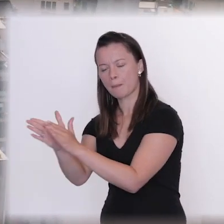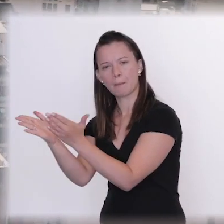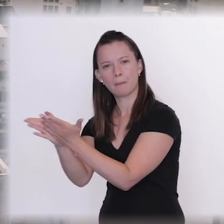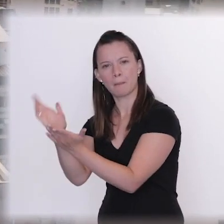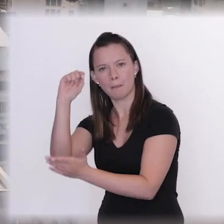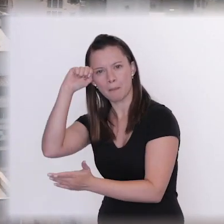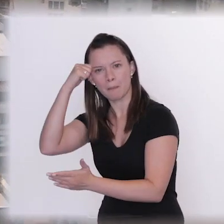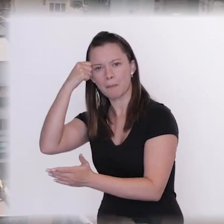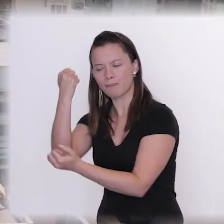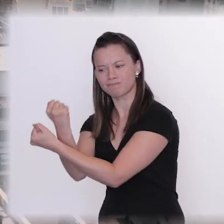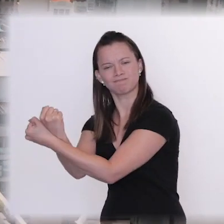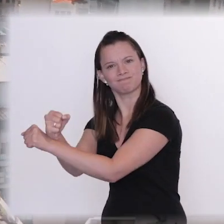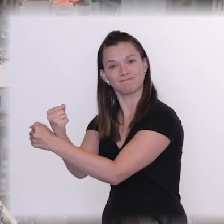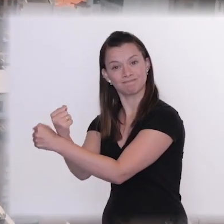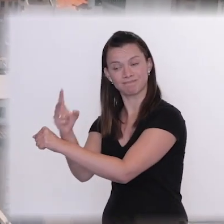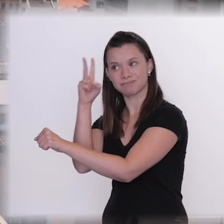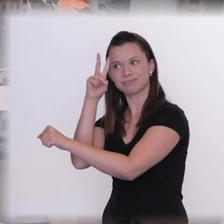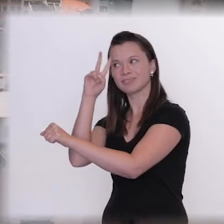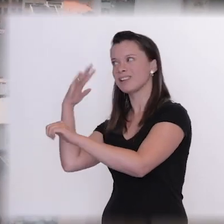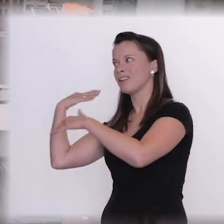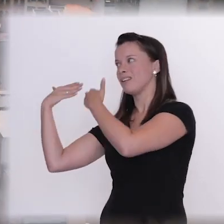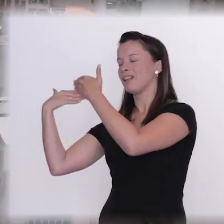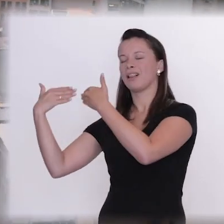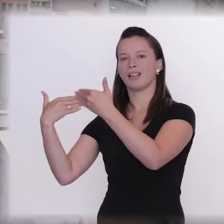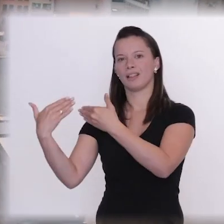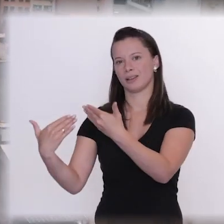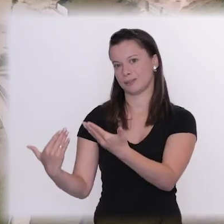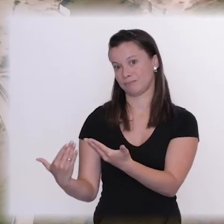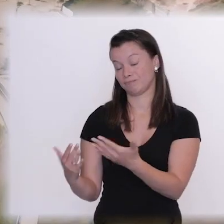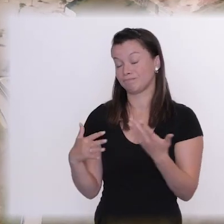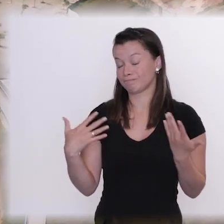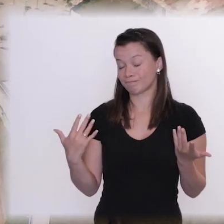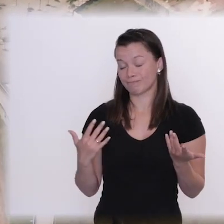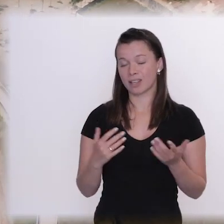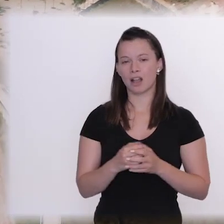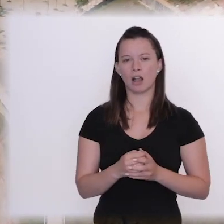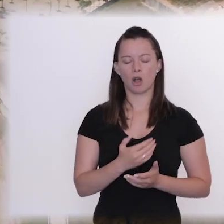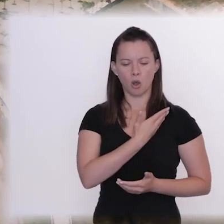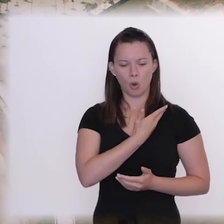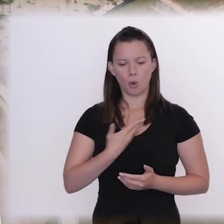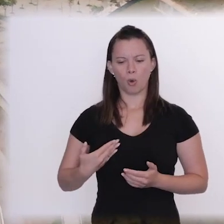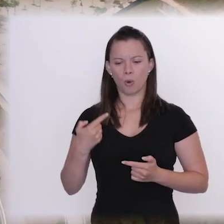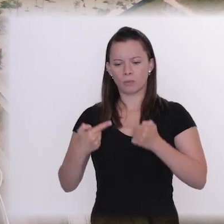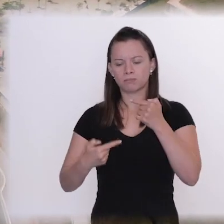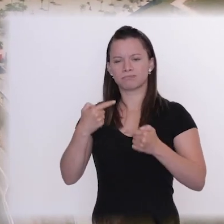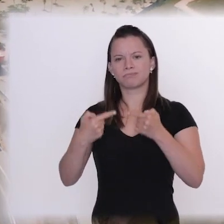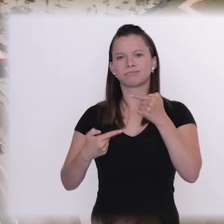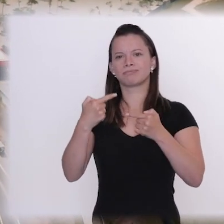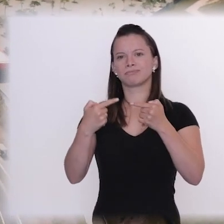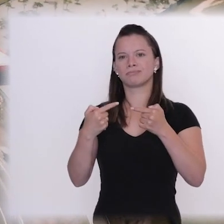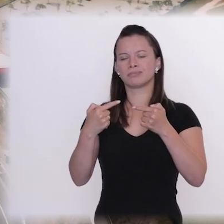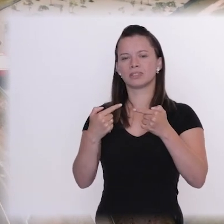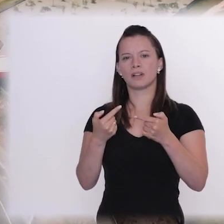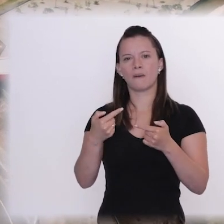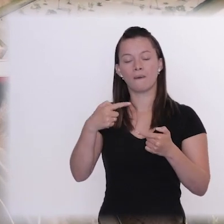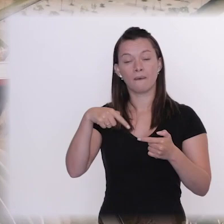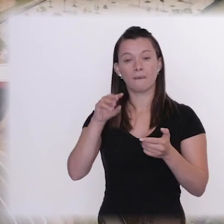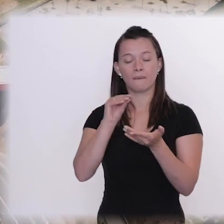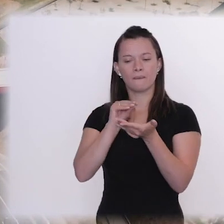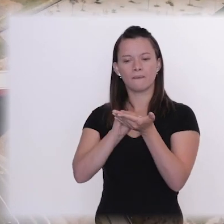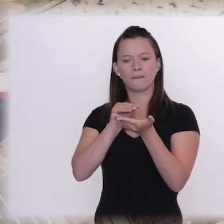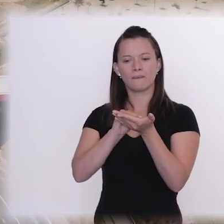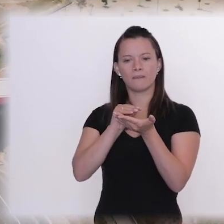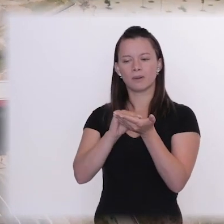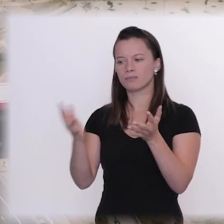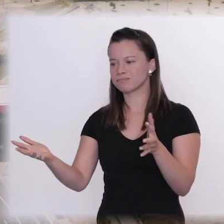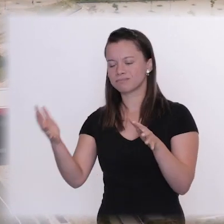historicamente. Então, nessa construção, o Estado não se demonstrou capaz de produzir políticas urbanas, políticas públicas efetivamente